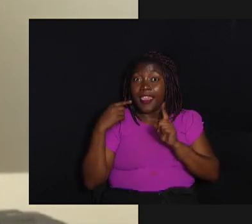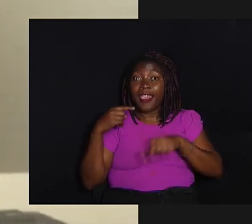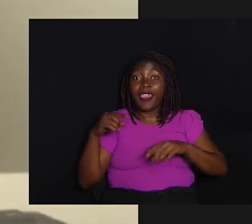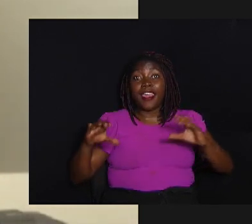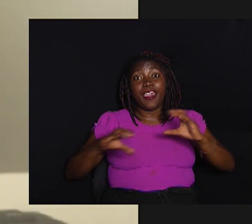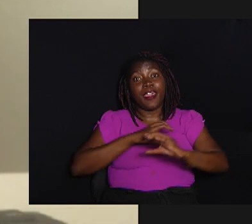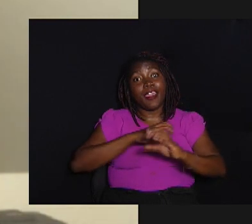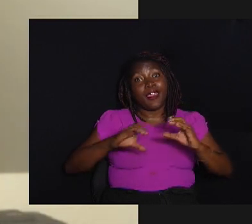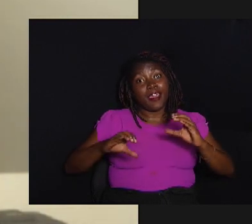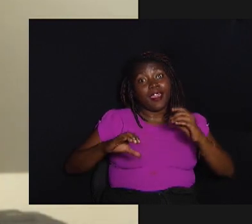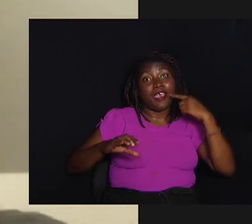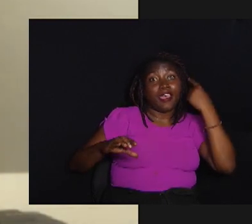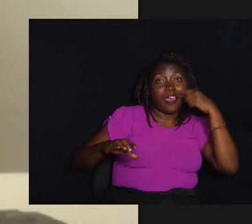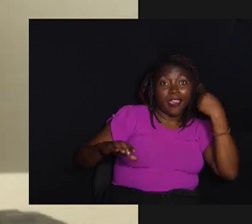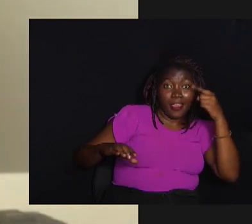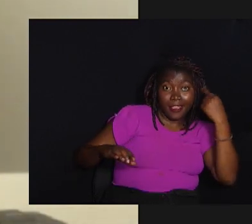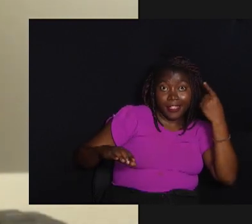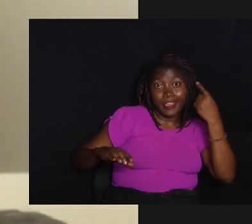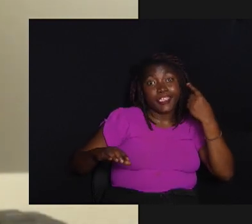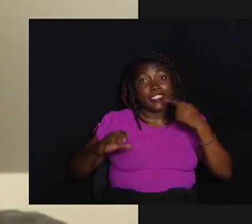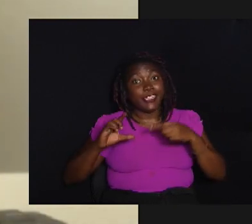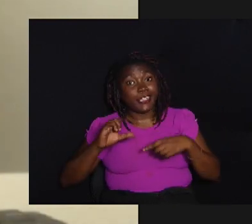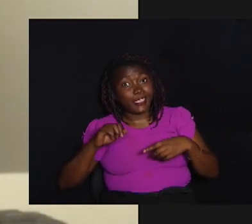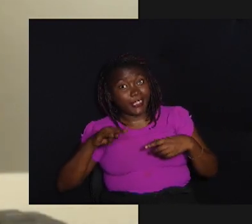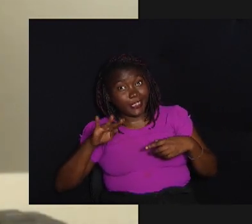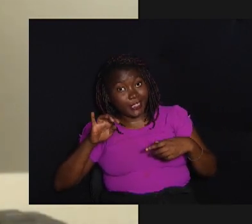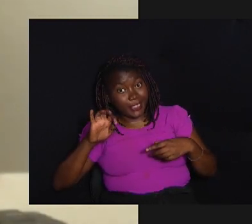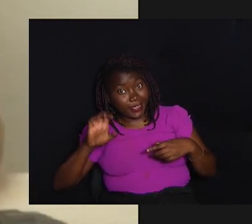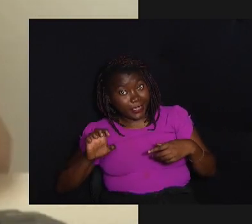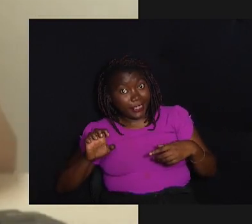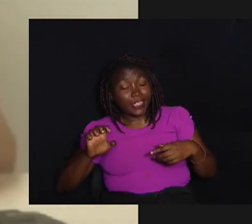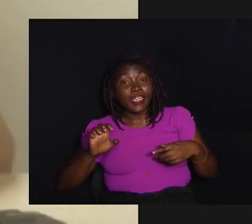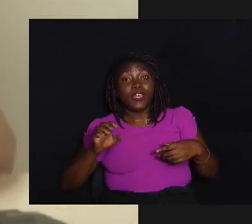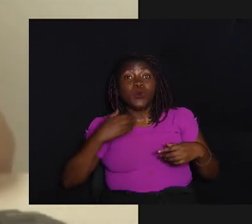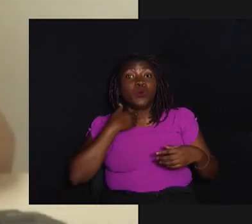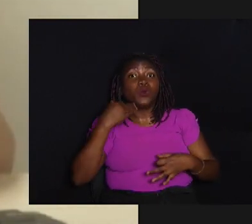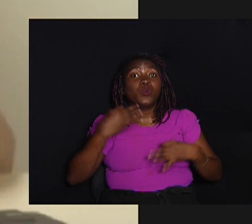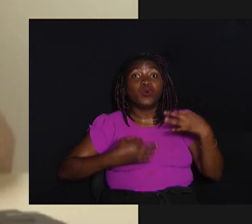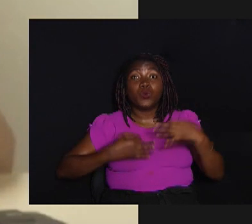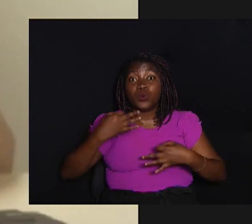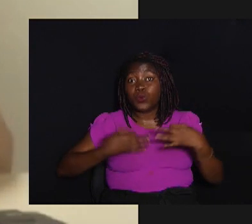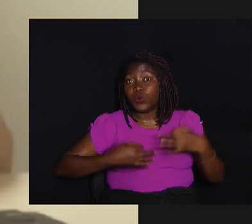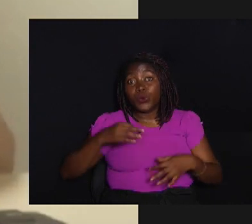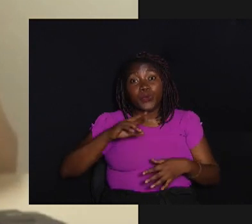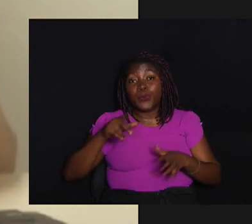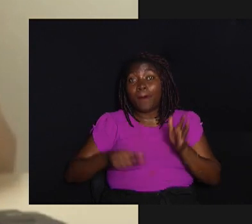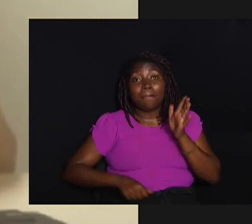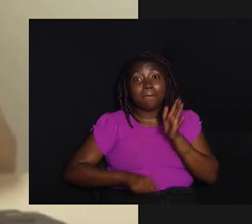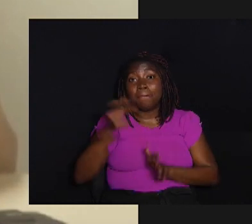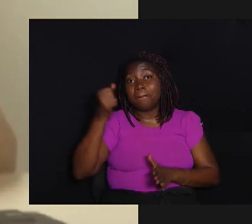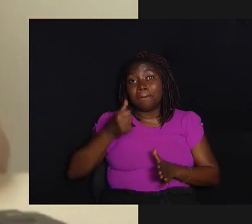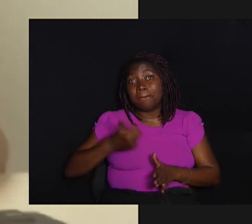entre advogado e cliente e advogados, que o judicial, o litigioso, não é o primeiro e único caminho para